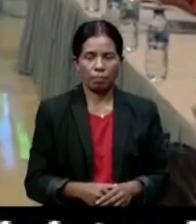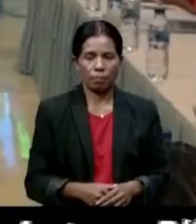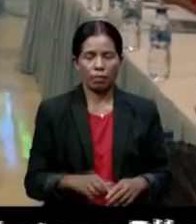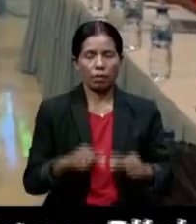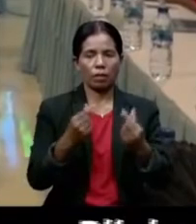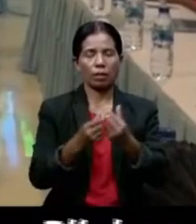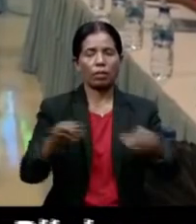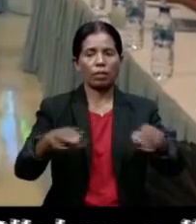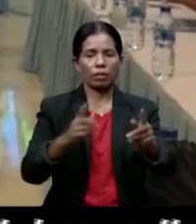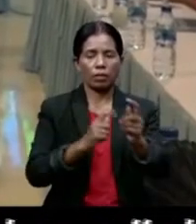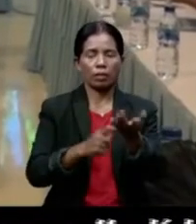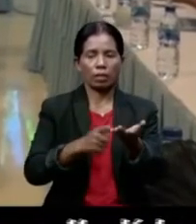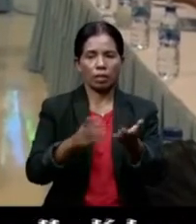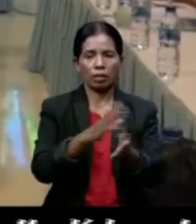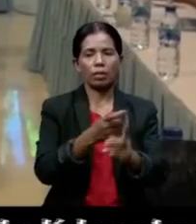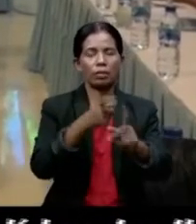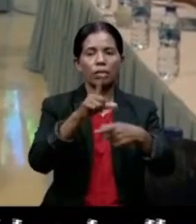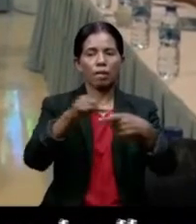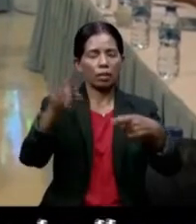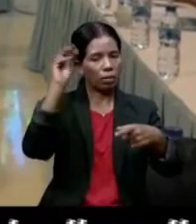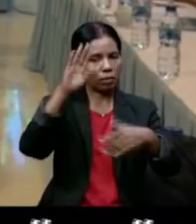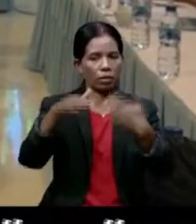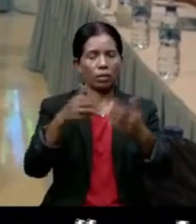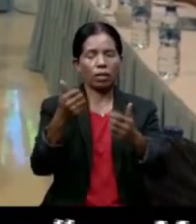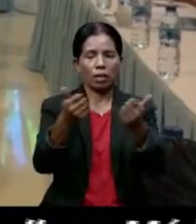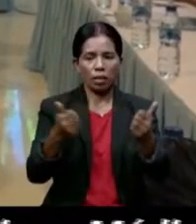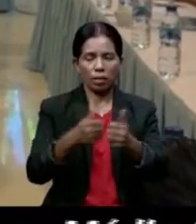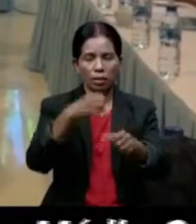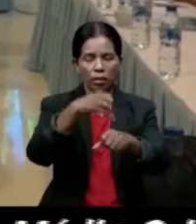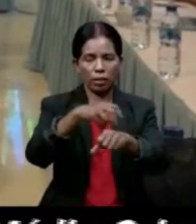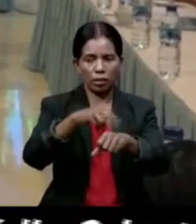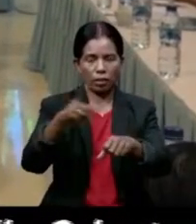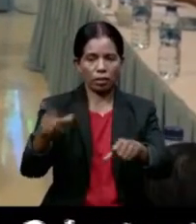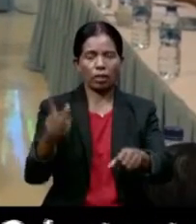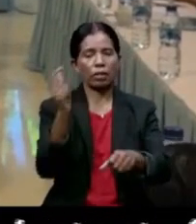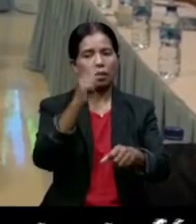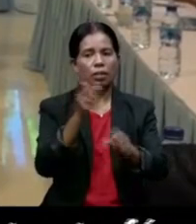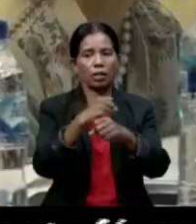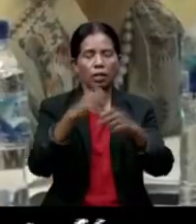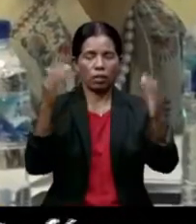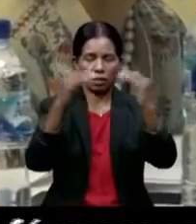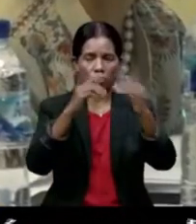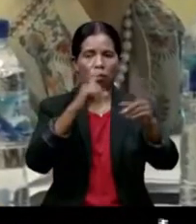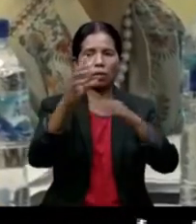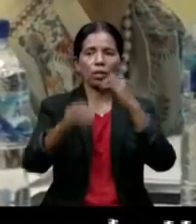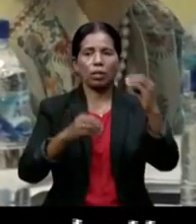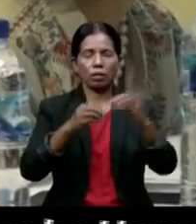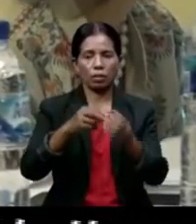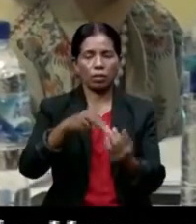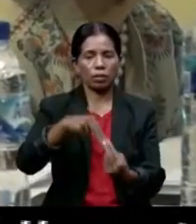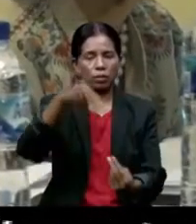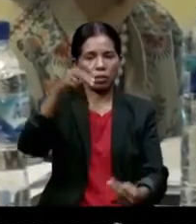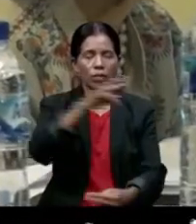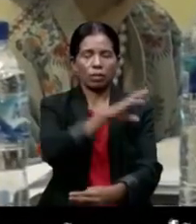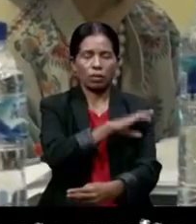Equipa Trabalho Técnico, Rússia Linha Ministerial, no Agência Internacional Sira, terça-ne, realiza o orçop ida onde colia com a nutrição no